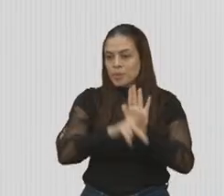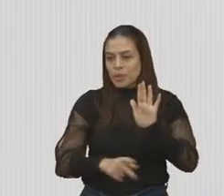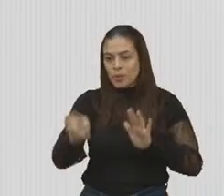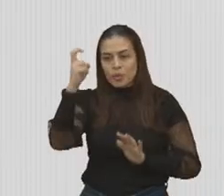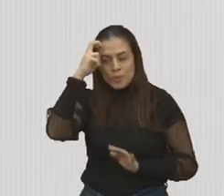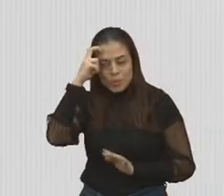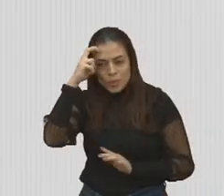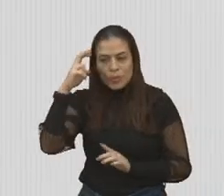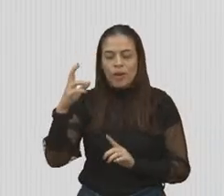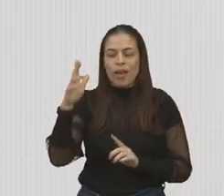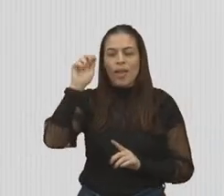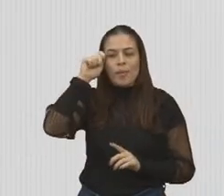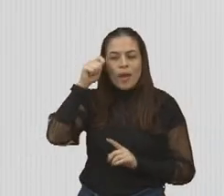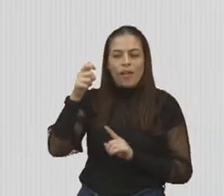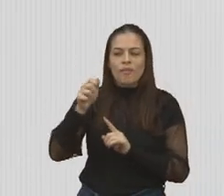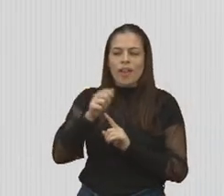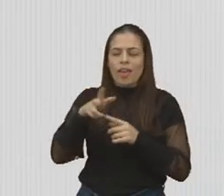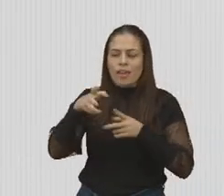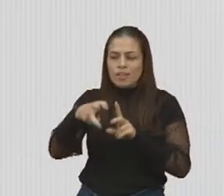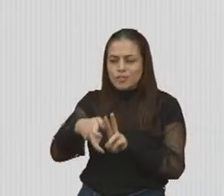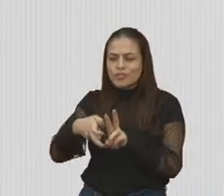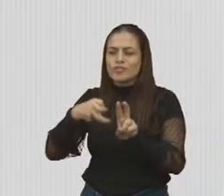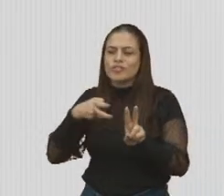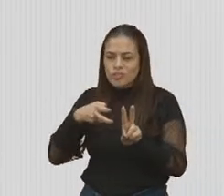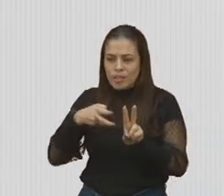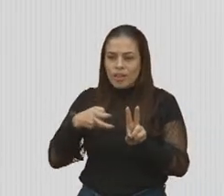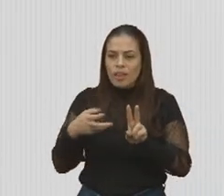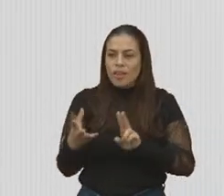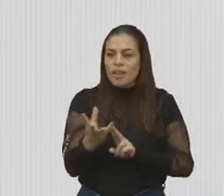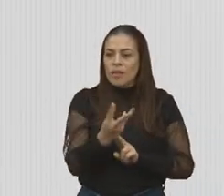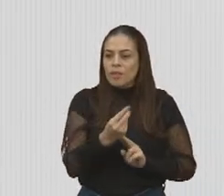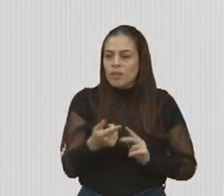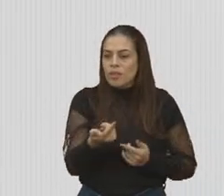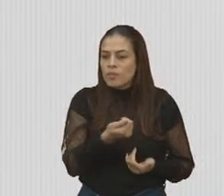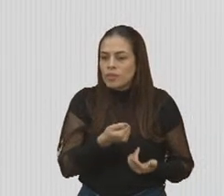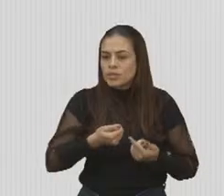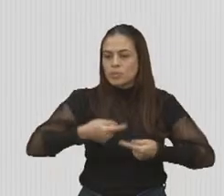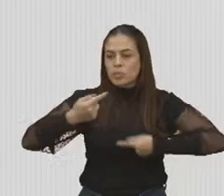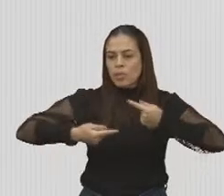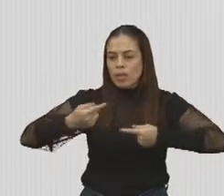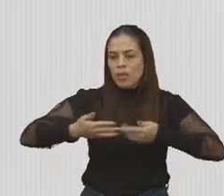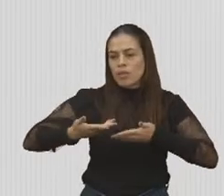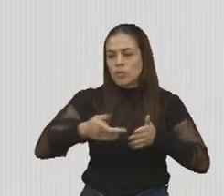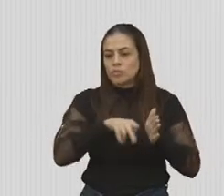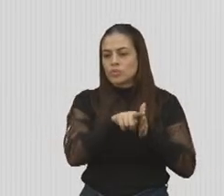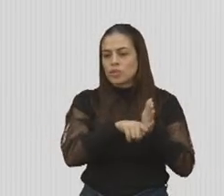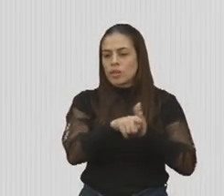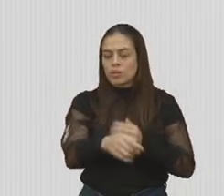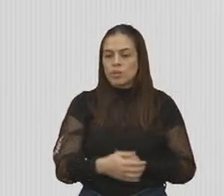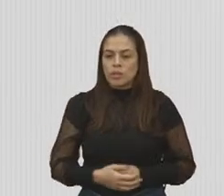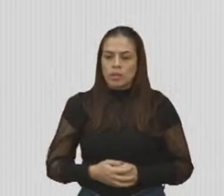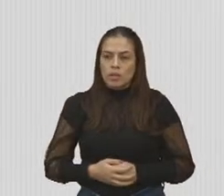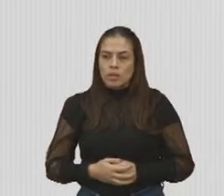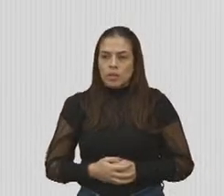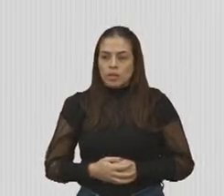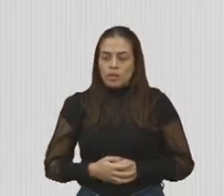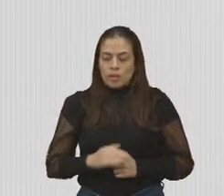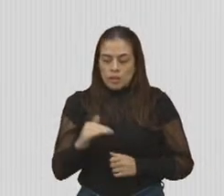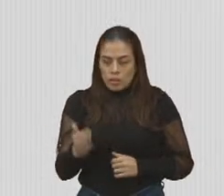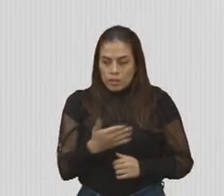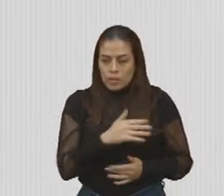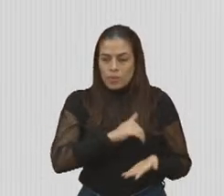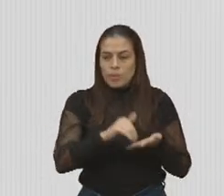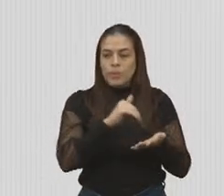bairros, comissão mestre de cultura viva e exposições e batalha dos trilhos. Pode passar. Secretaria de Governo